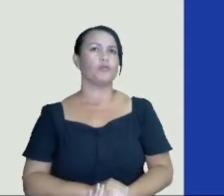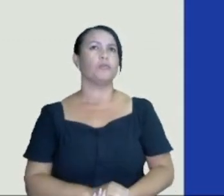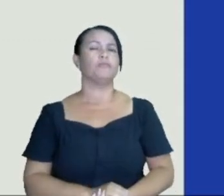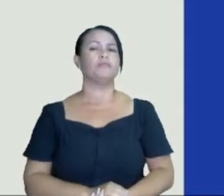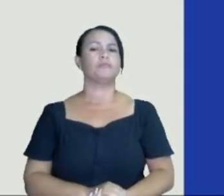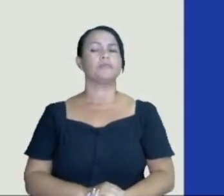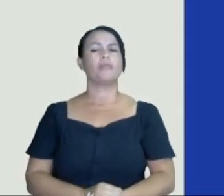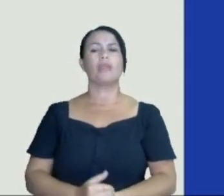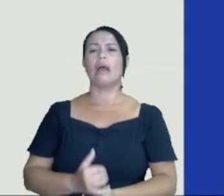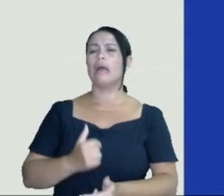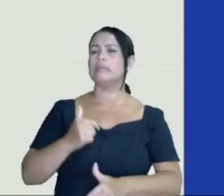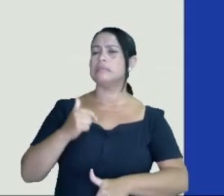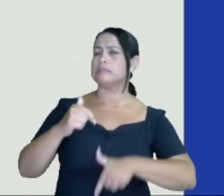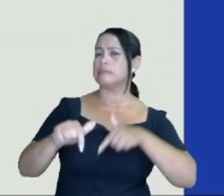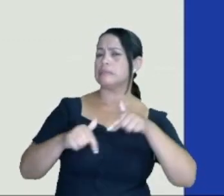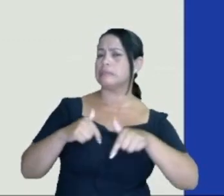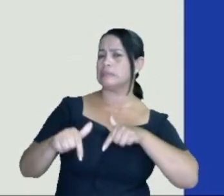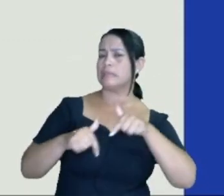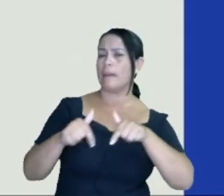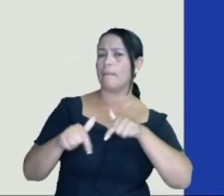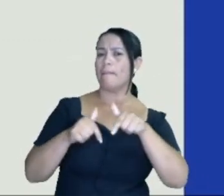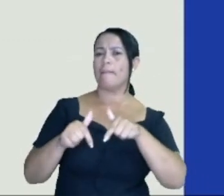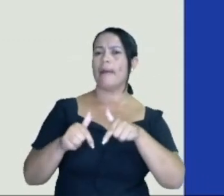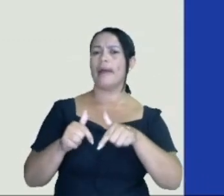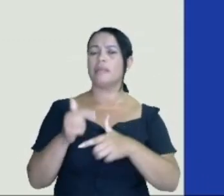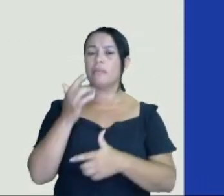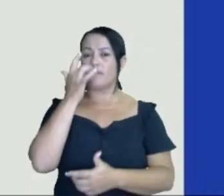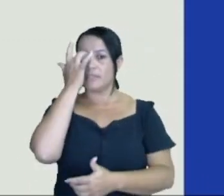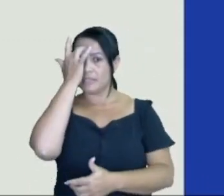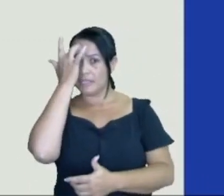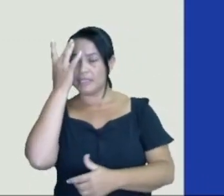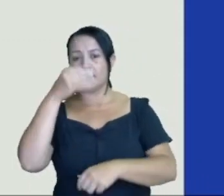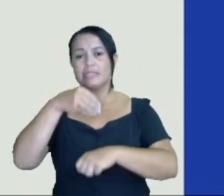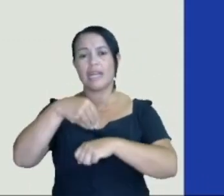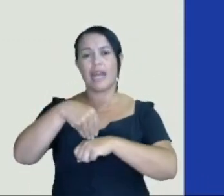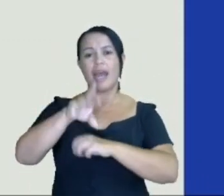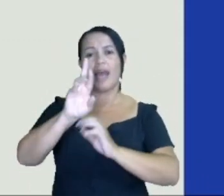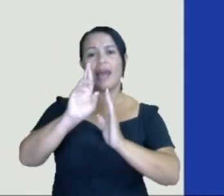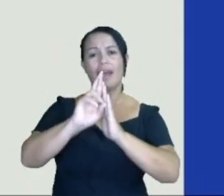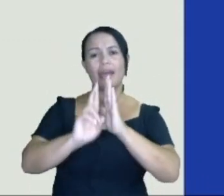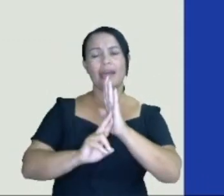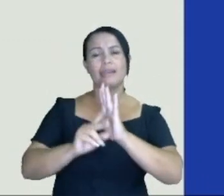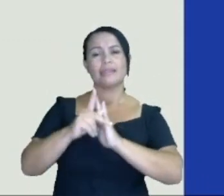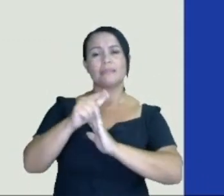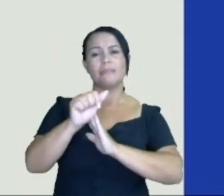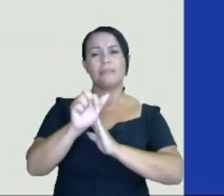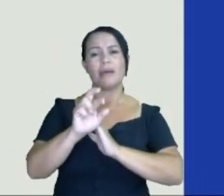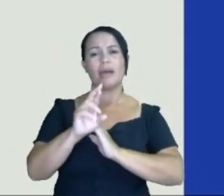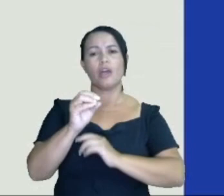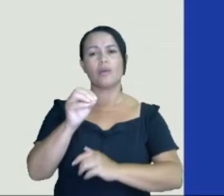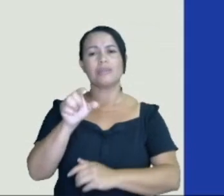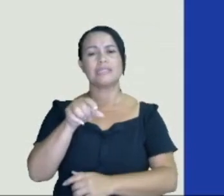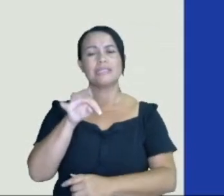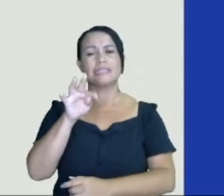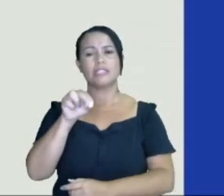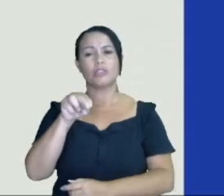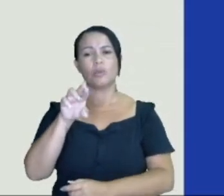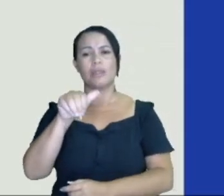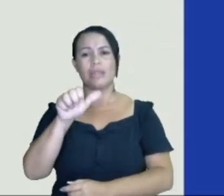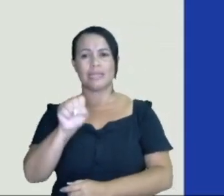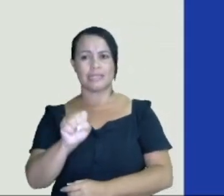que trabalha esses dois tipos para facilitar a regra da paroxítona. Lembre dessa dica, a dica do